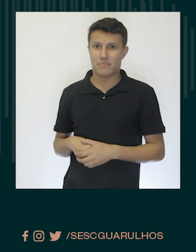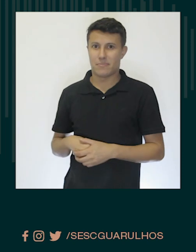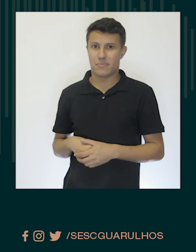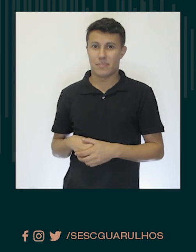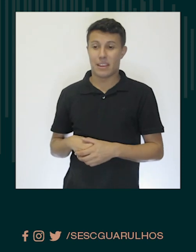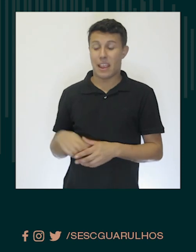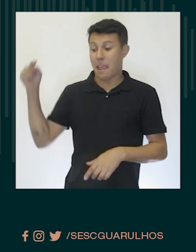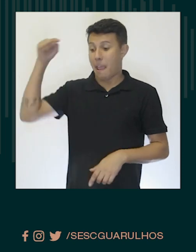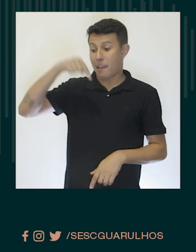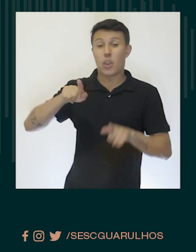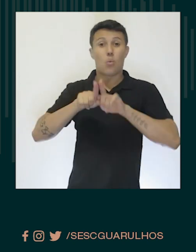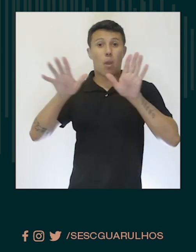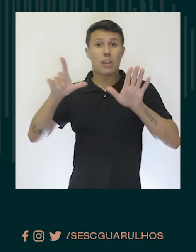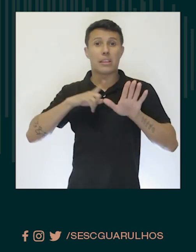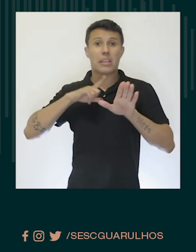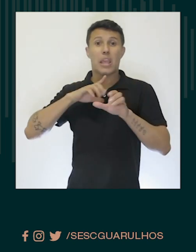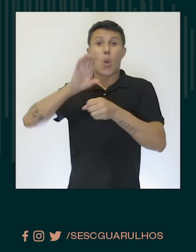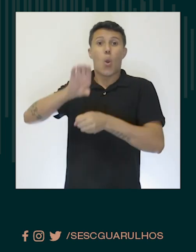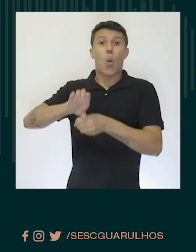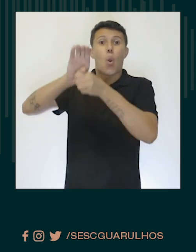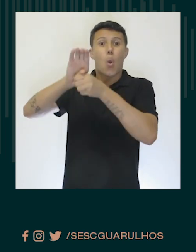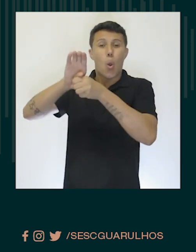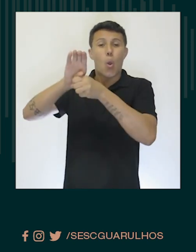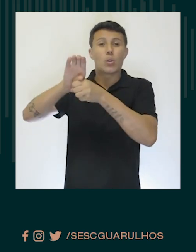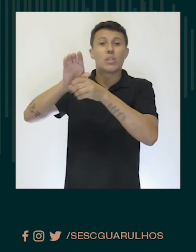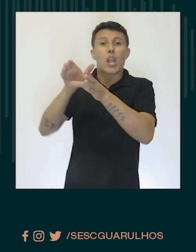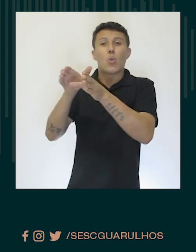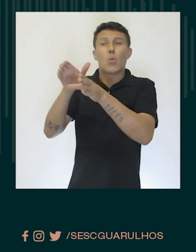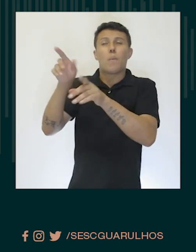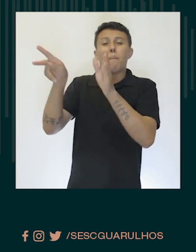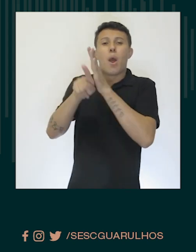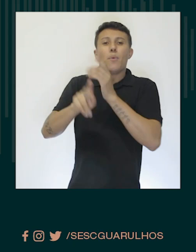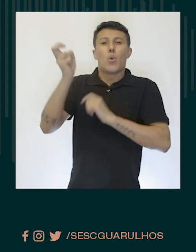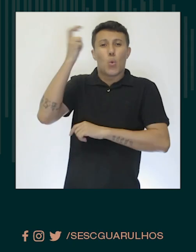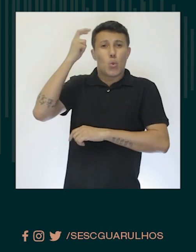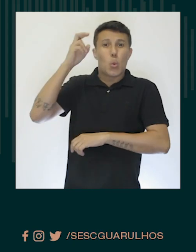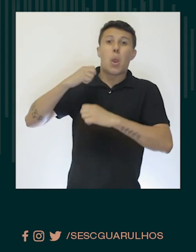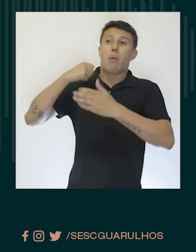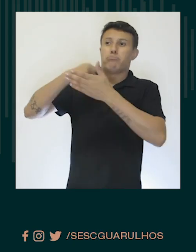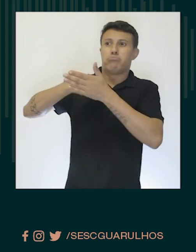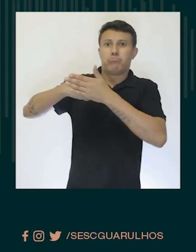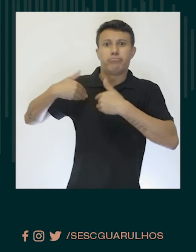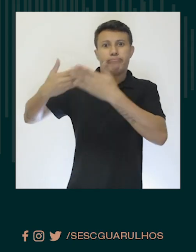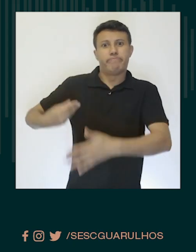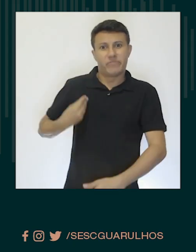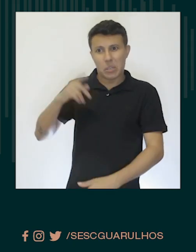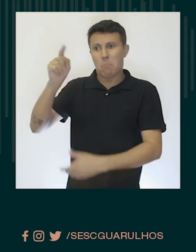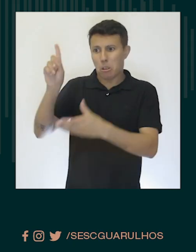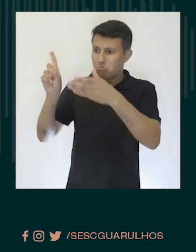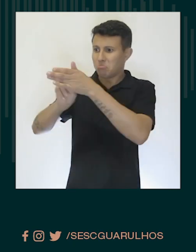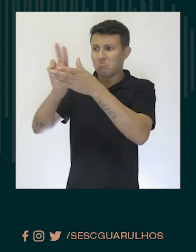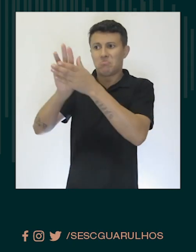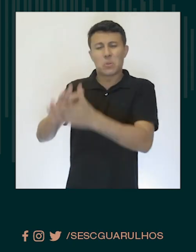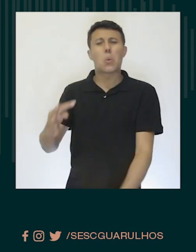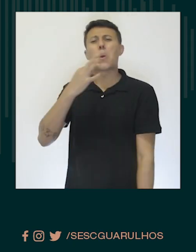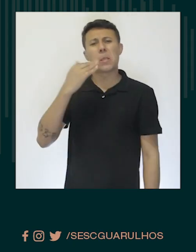de cultura atuante, em que nós podemos fazer parte e saber o que está acontecendo na administração da cidade